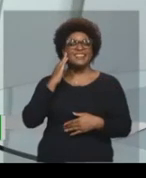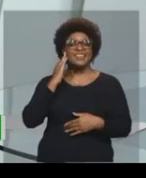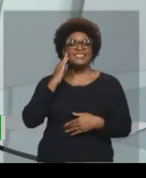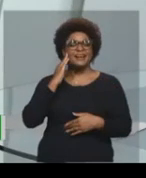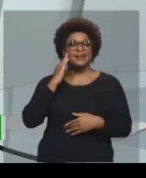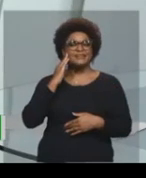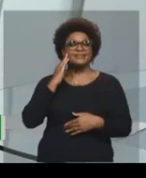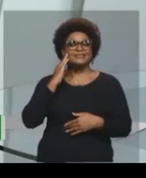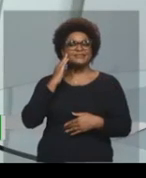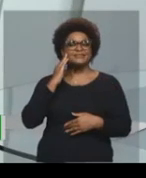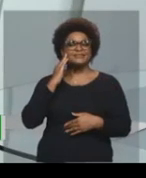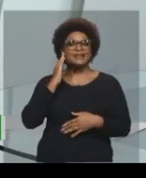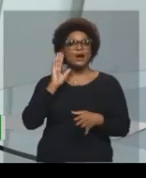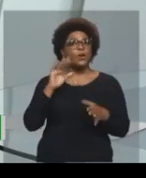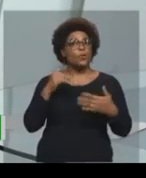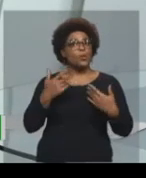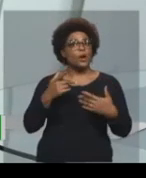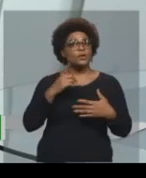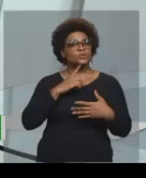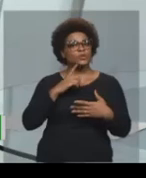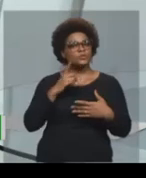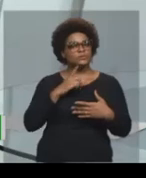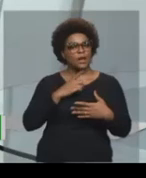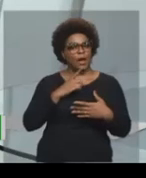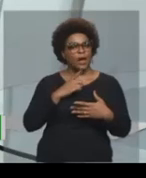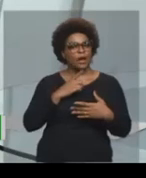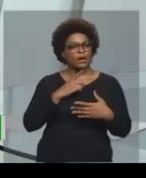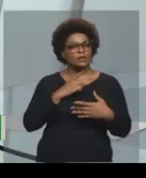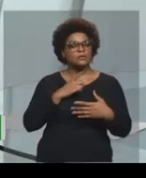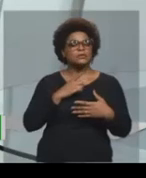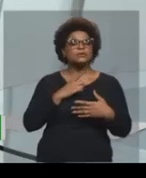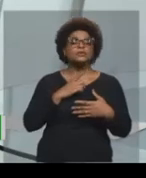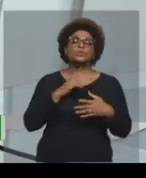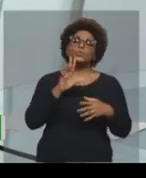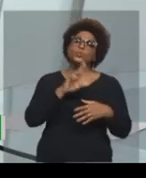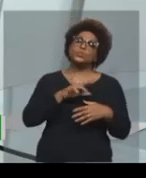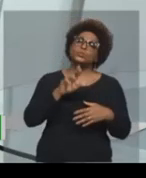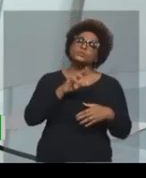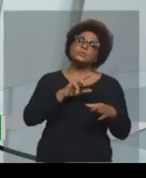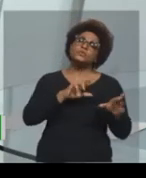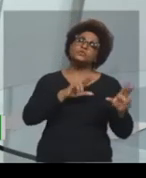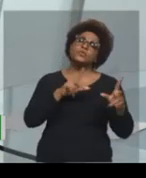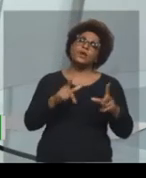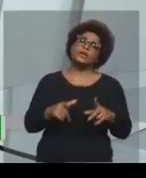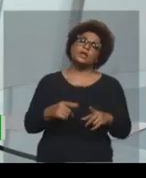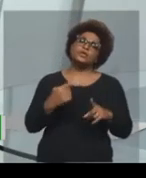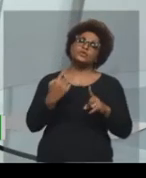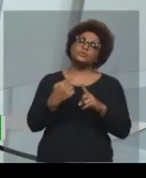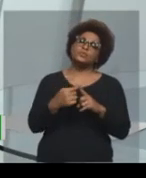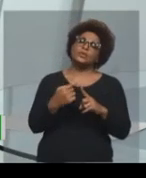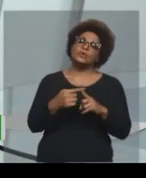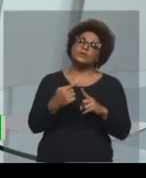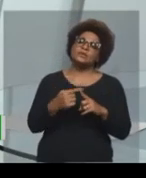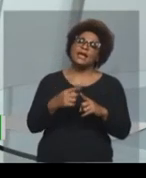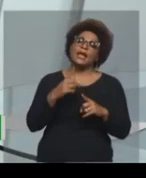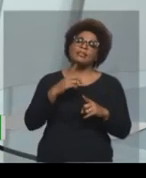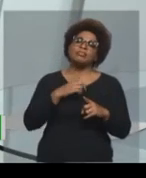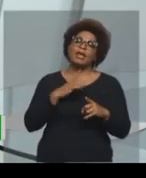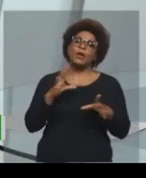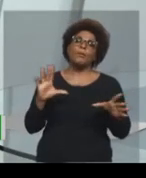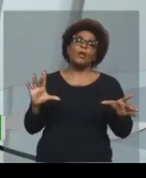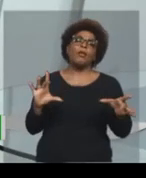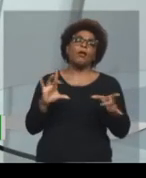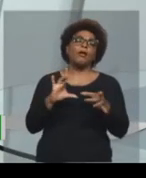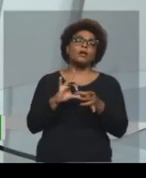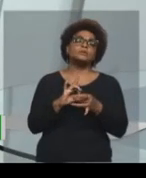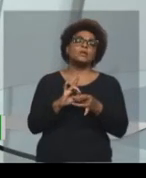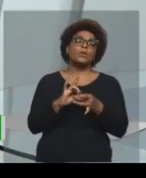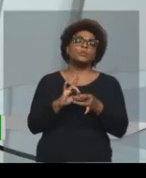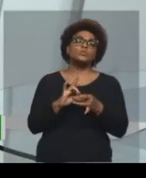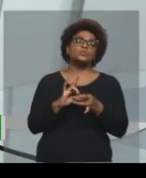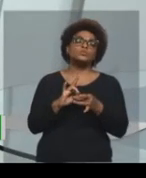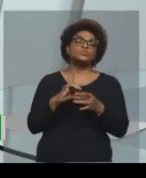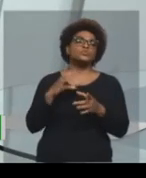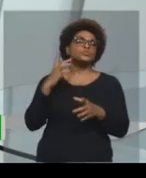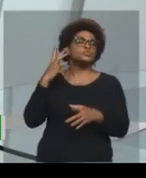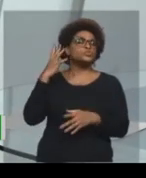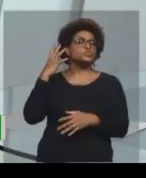é justamente aquela coincidência no final de cada verso, né, a coincidência sonora. E os